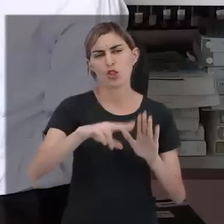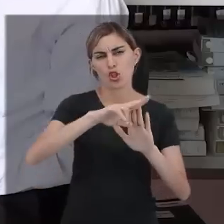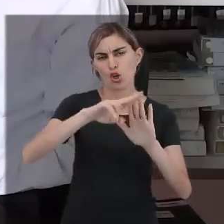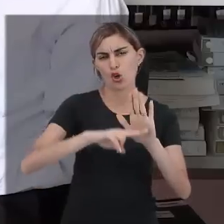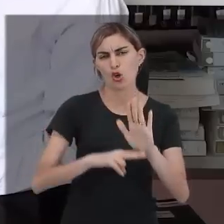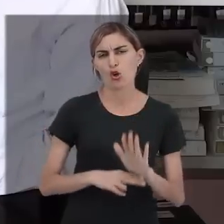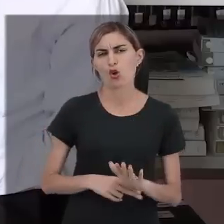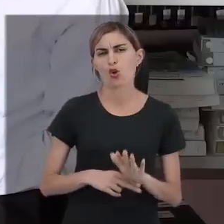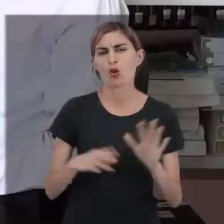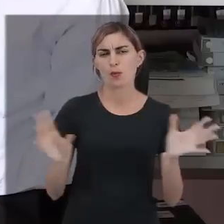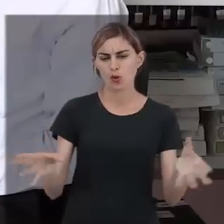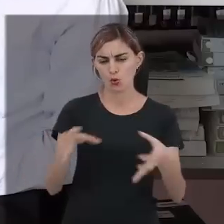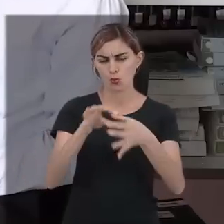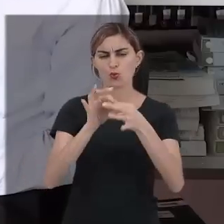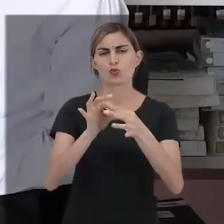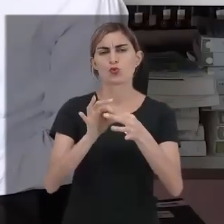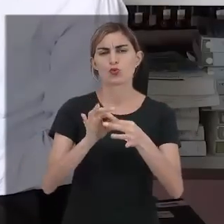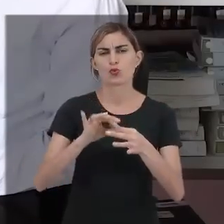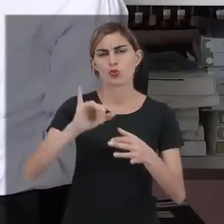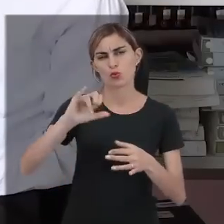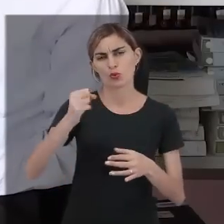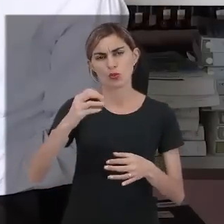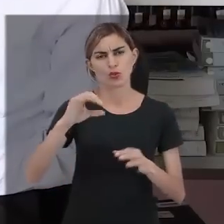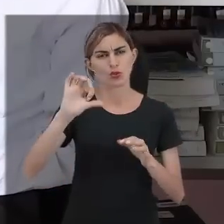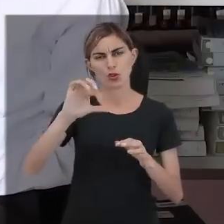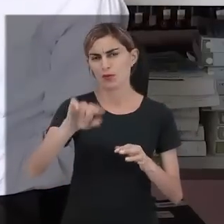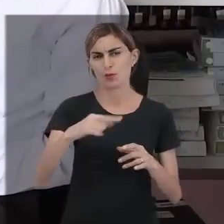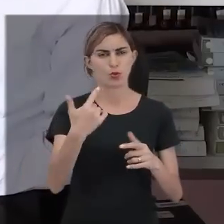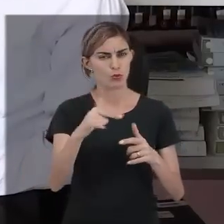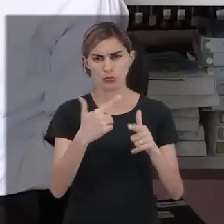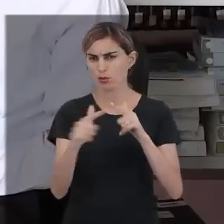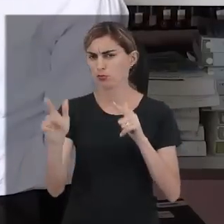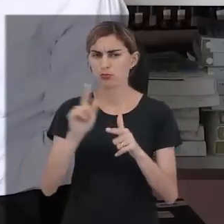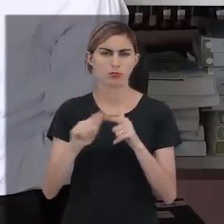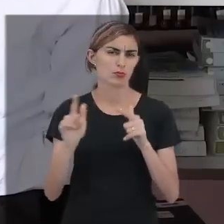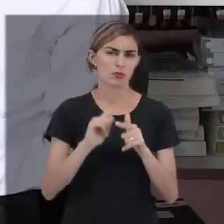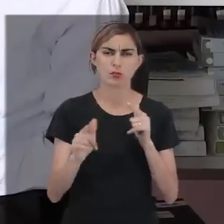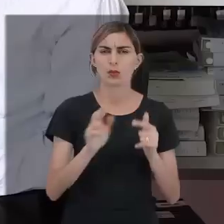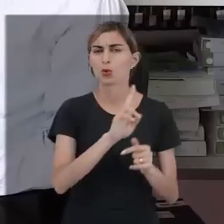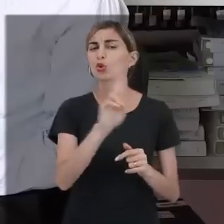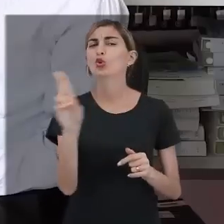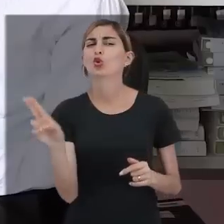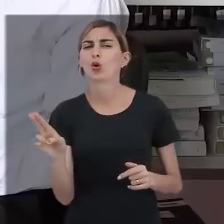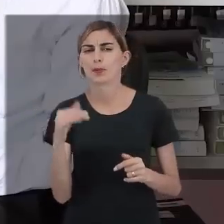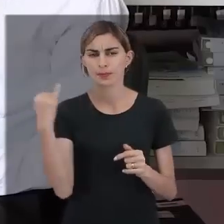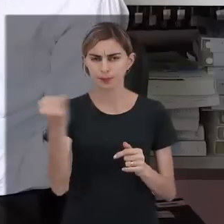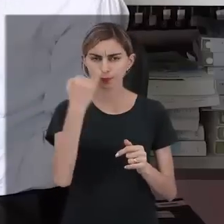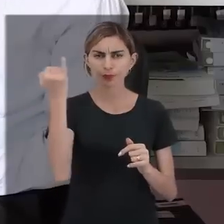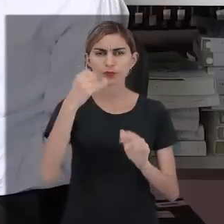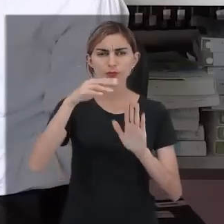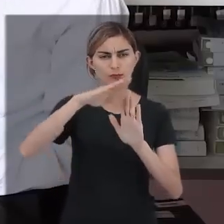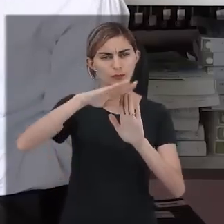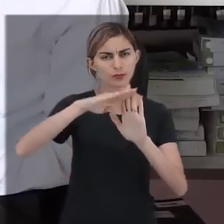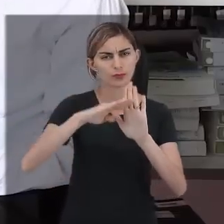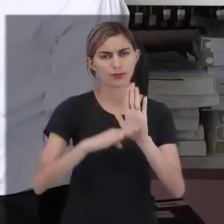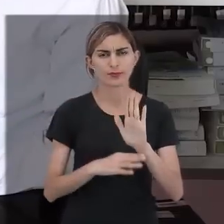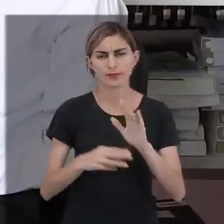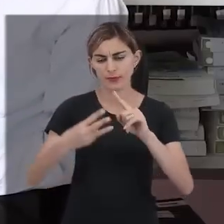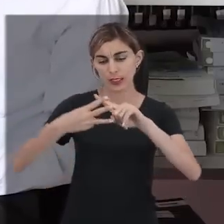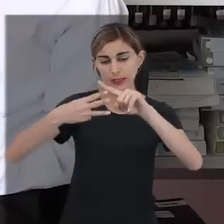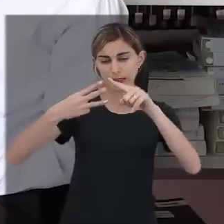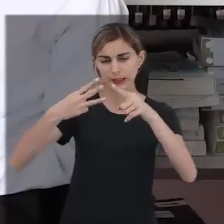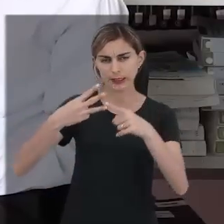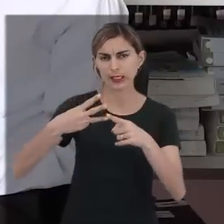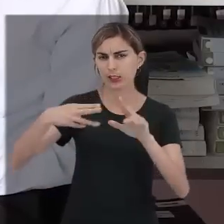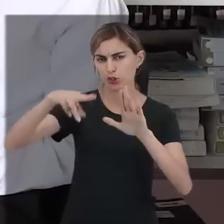9000, conjunto de normas ISO 9000. Não tem problema o nome. O importante é que é uma série, né, composta por três normas,